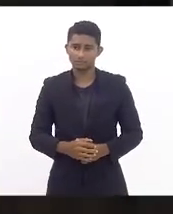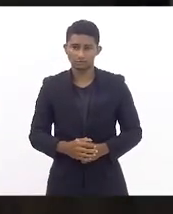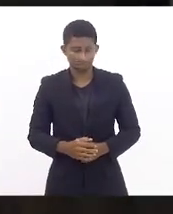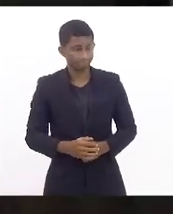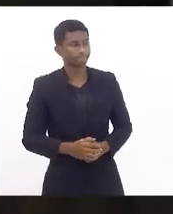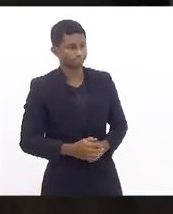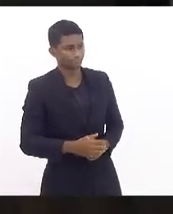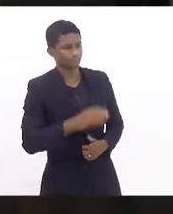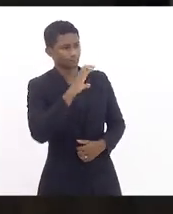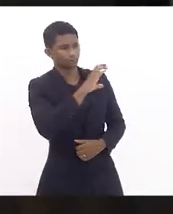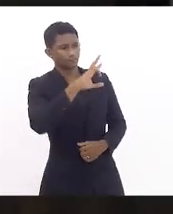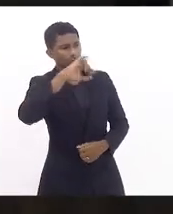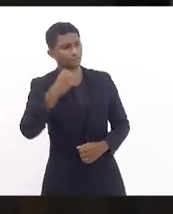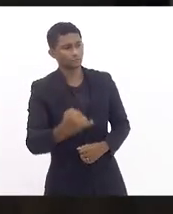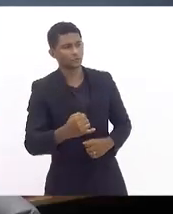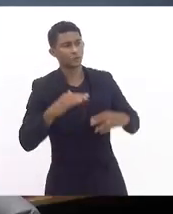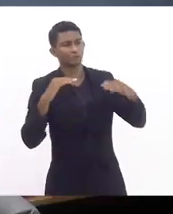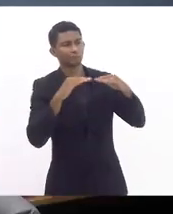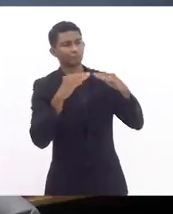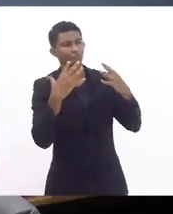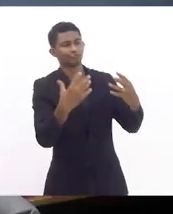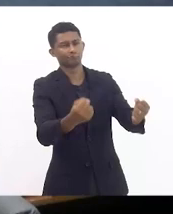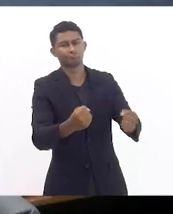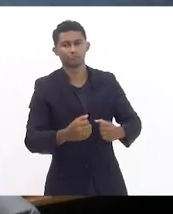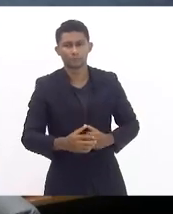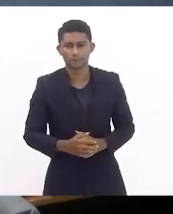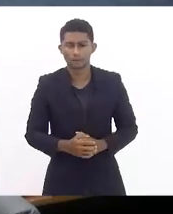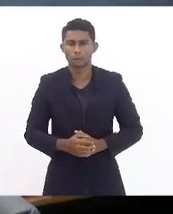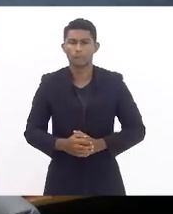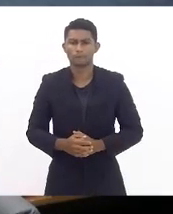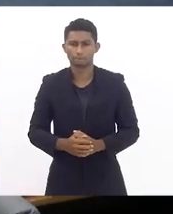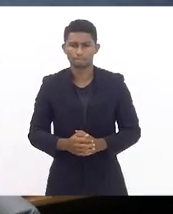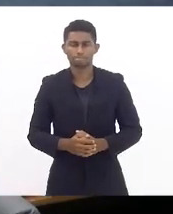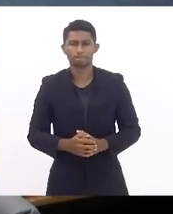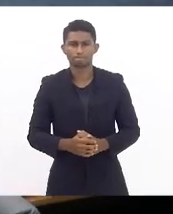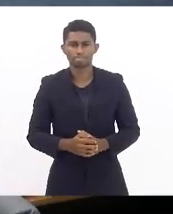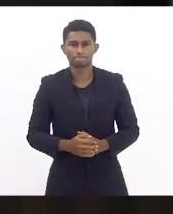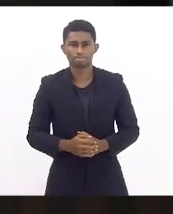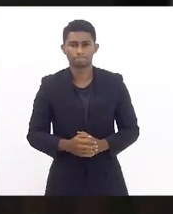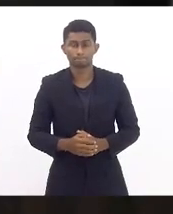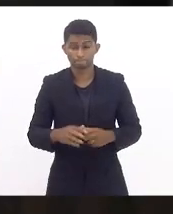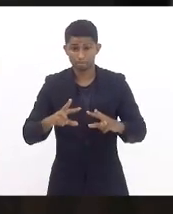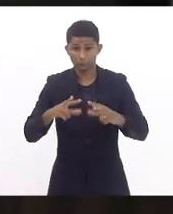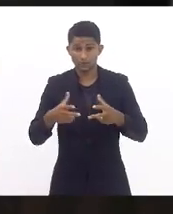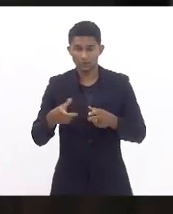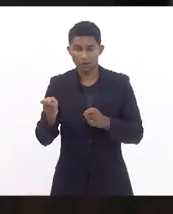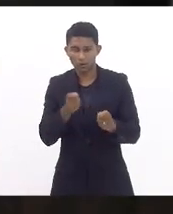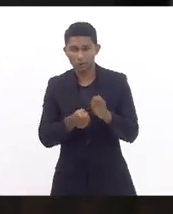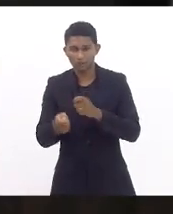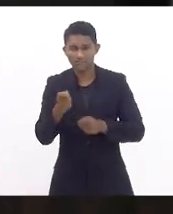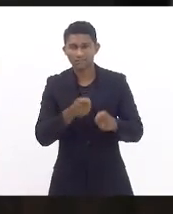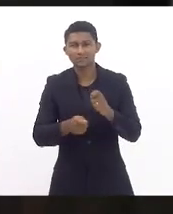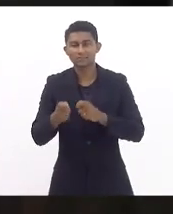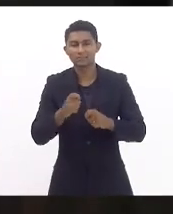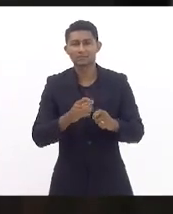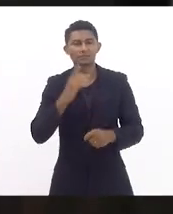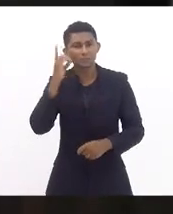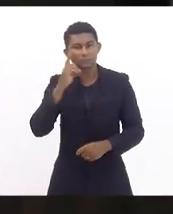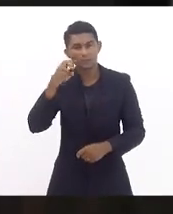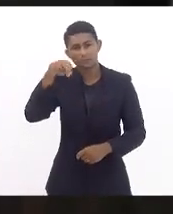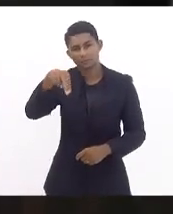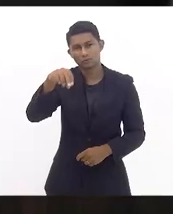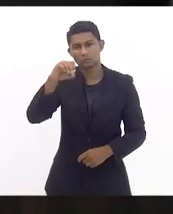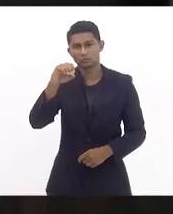Acompanho o parecer da CCJ, senhor presidente. Douto parecer da CCJ. Pela Comissão de Economia, deputado Noel de